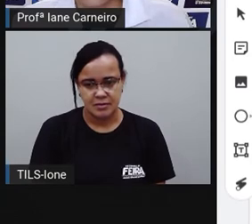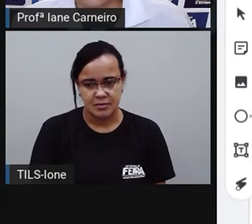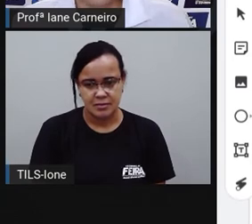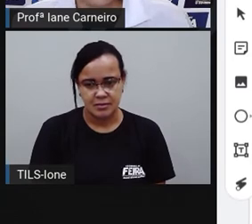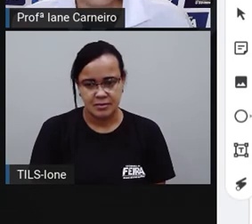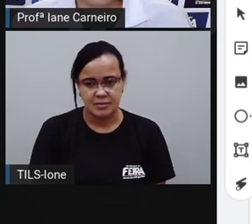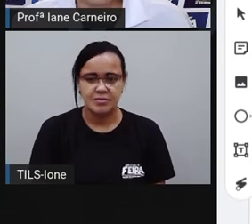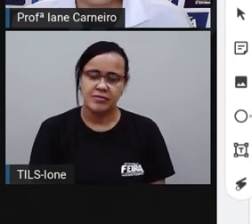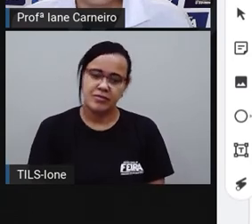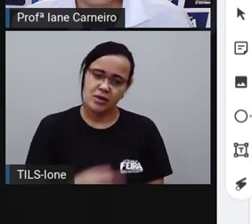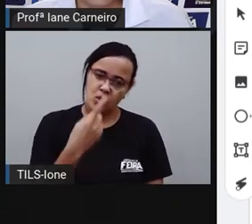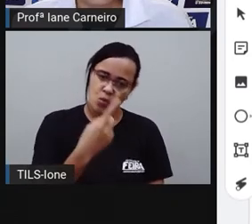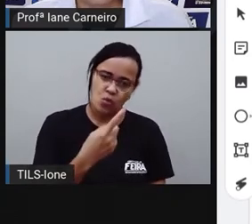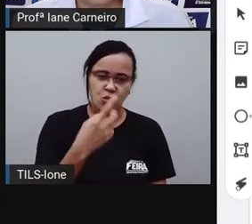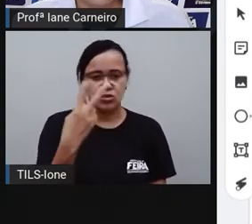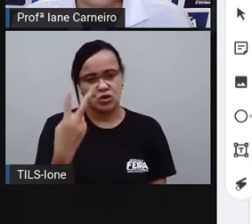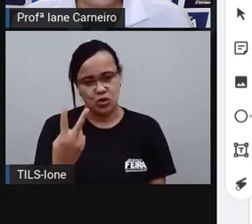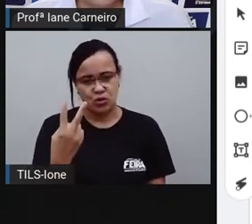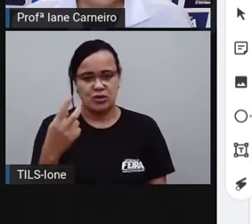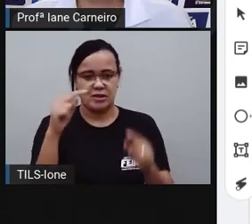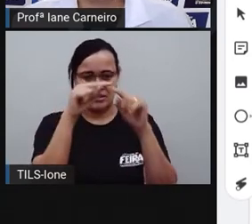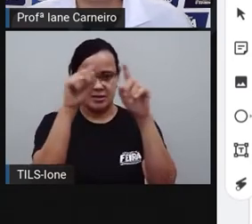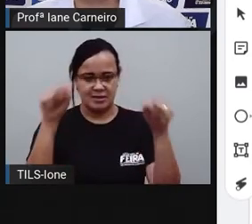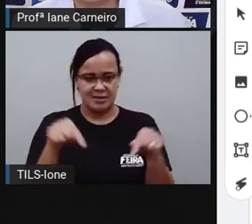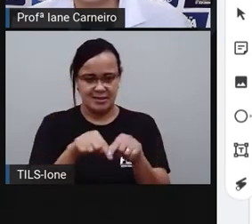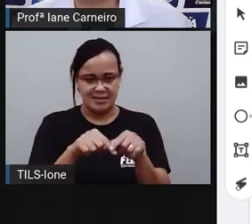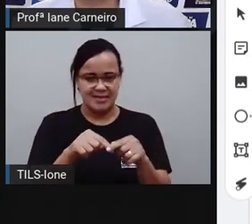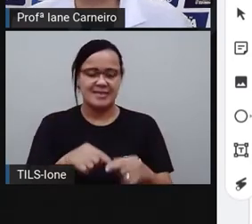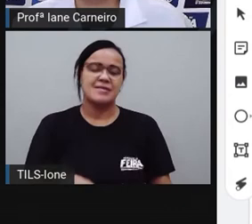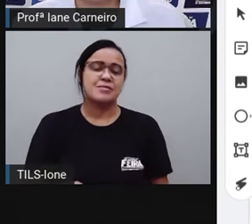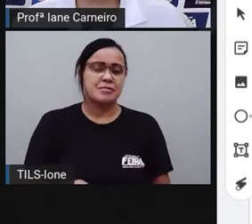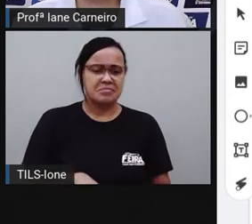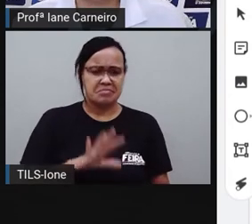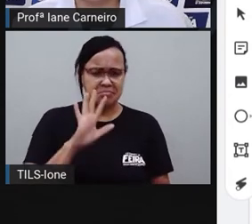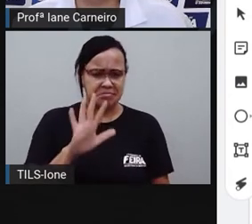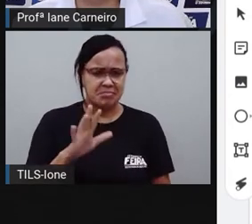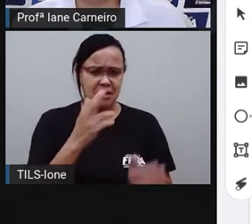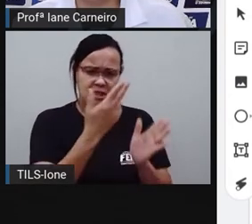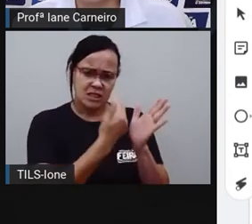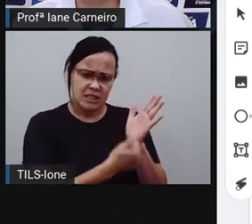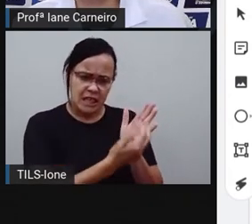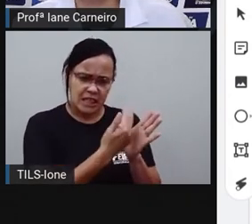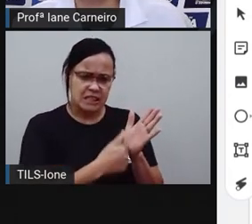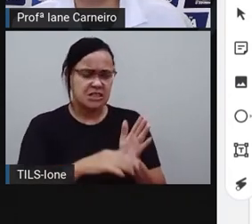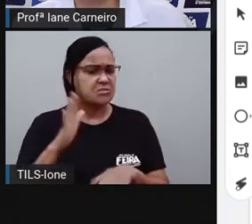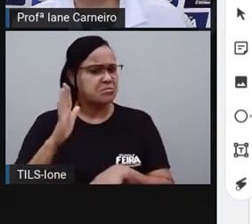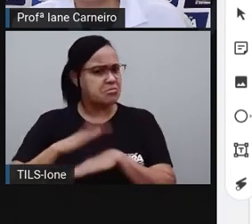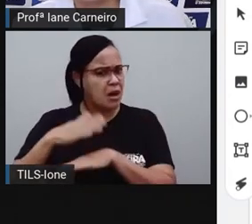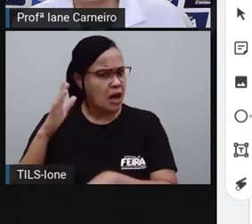Dois. Um total de 2 quadrados. Qual é a forma geométrica que mais aparece nesse desenho?